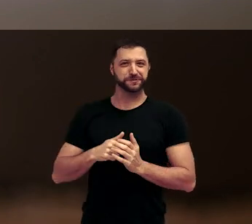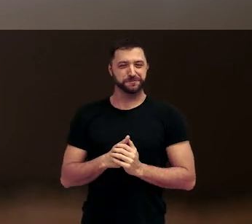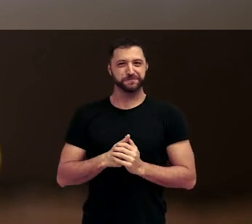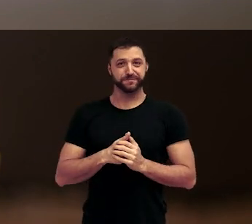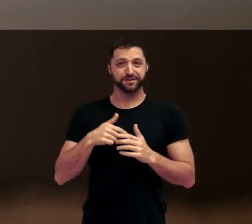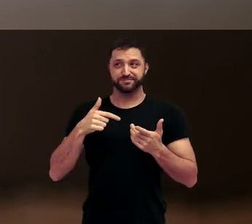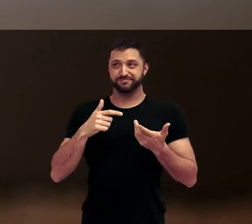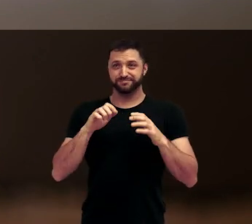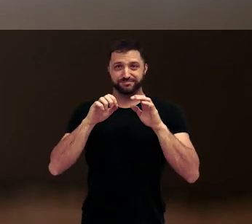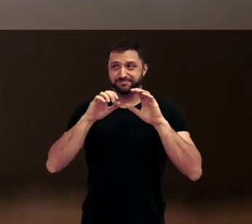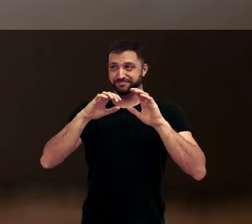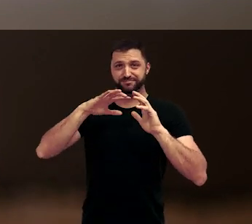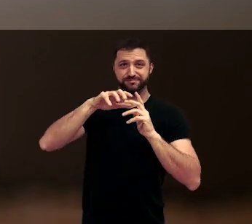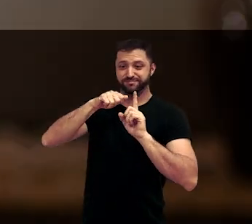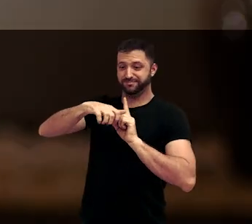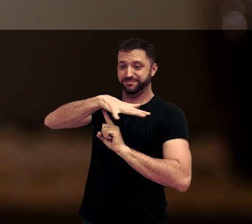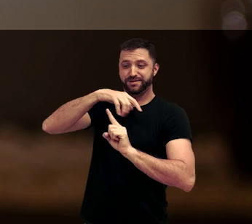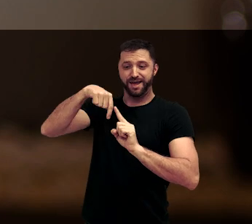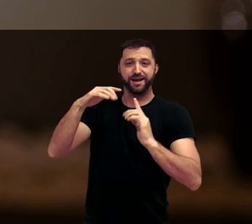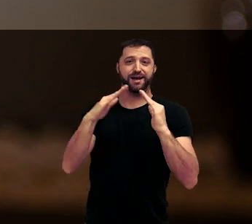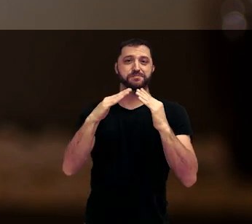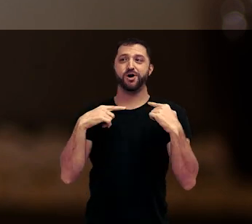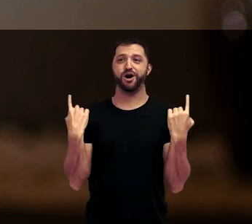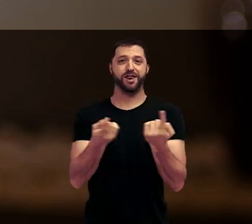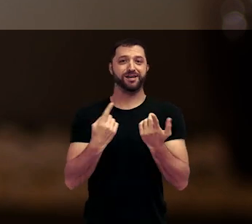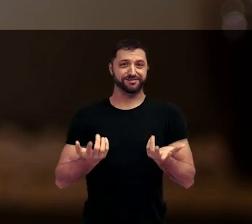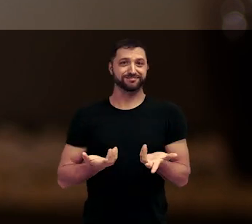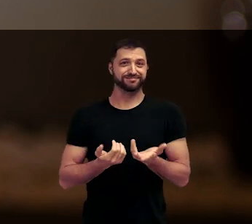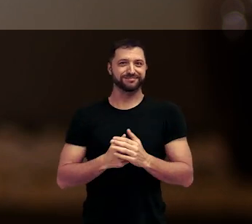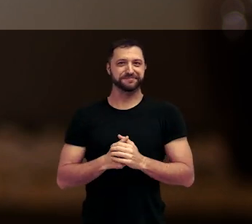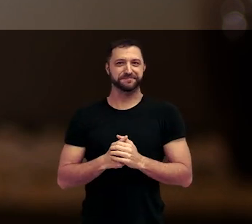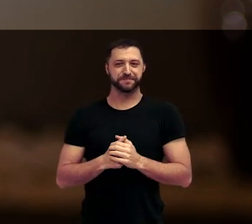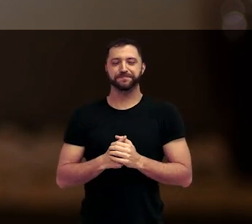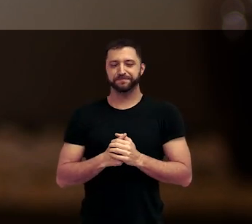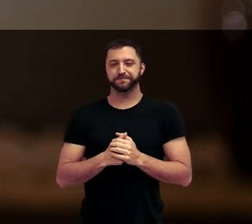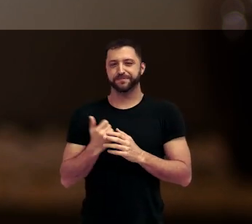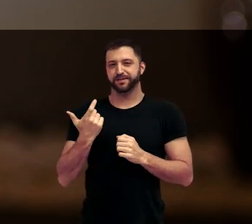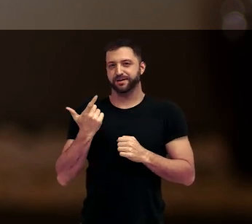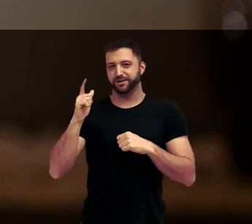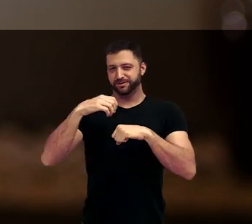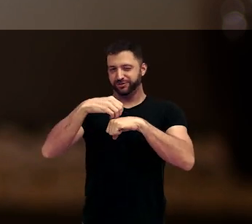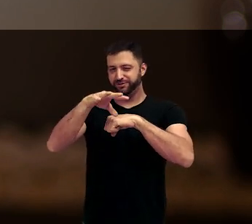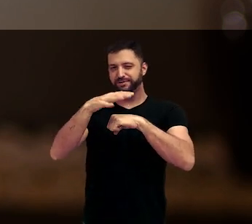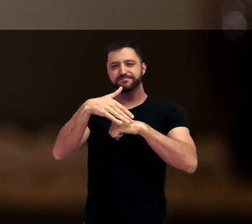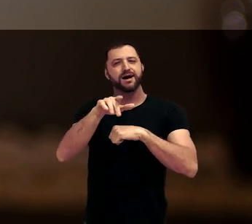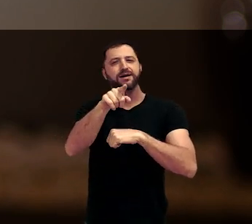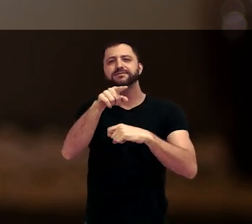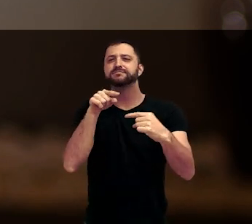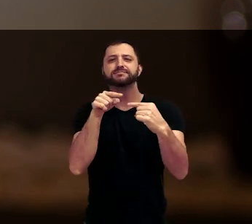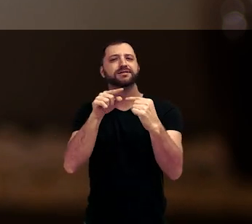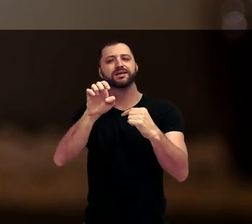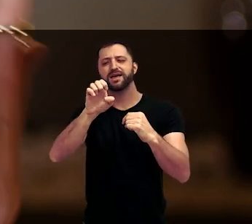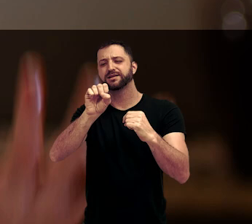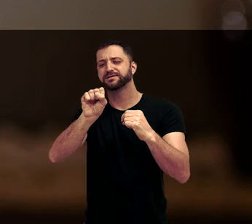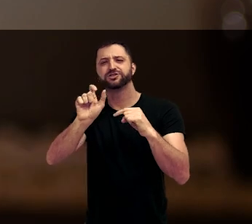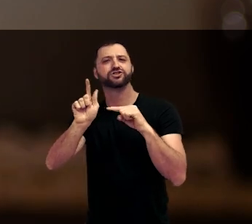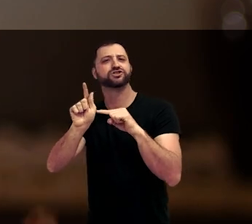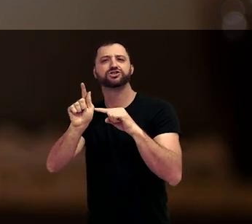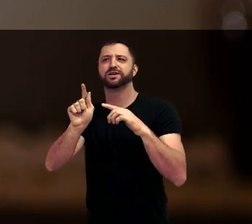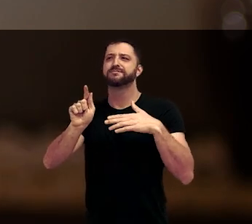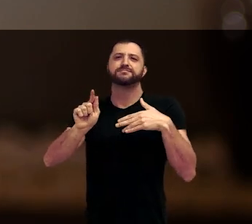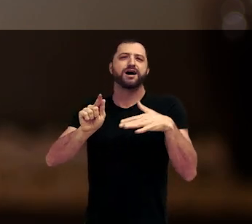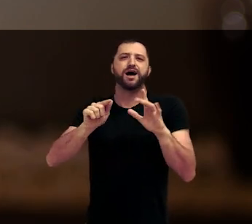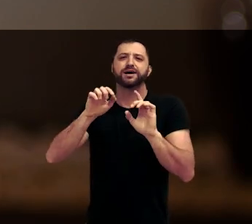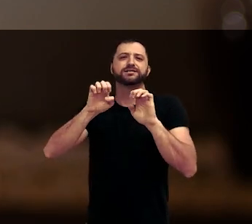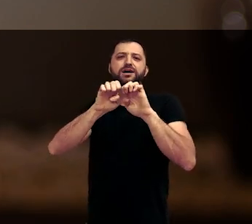meio ambiente é a nossa casa. Outra coisa que você pode fazer e deve fazer também para tornar a sua vida mais